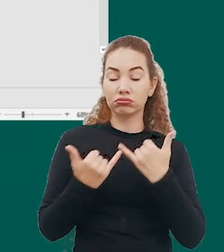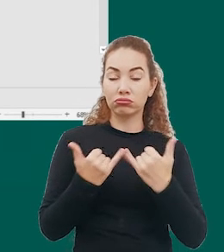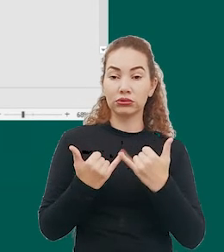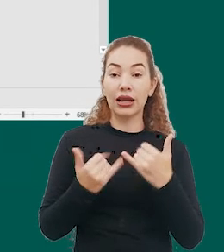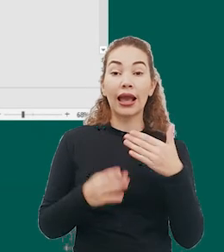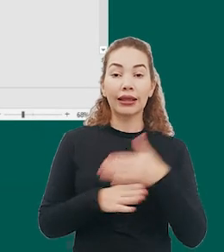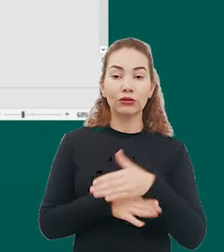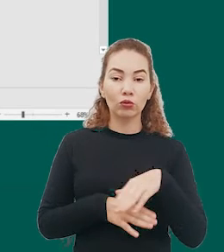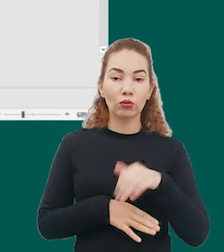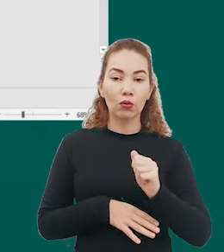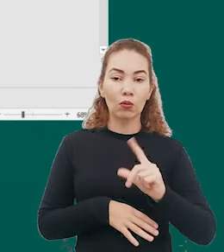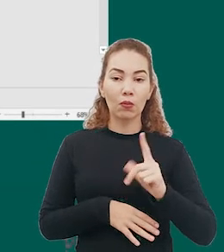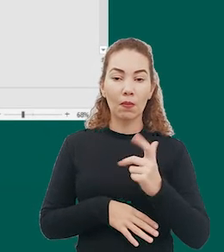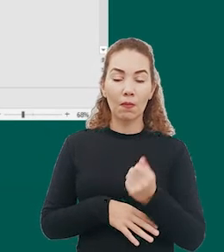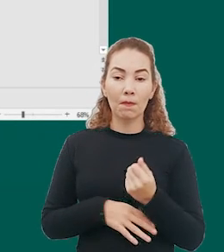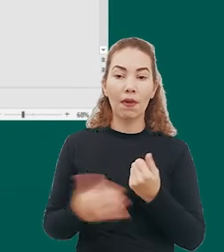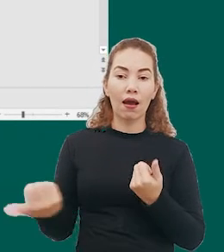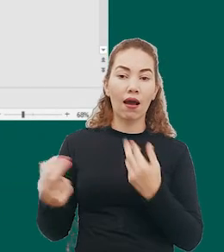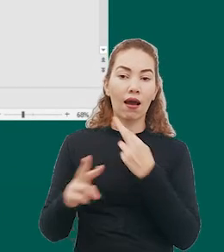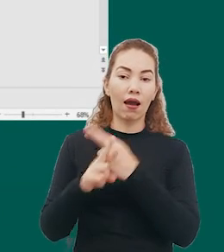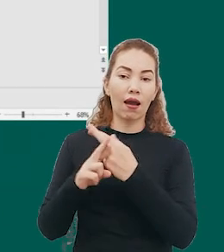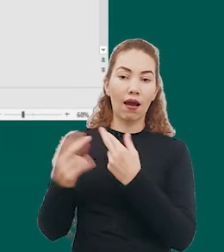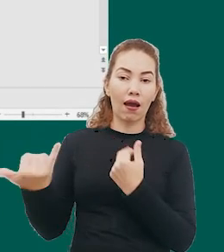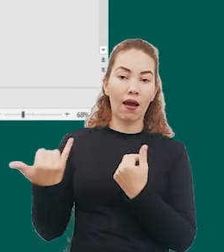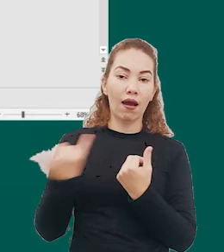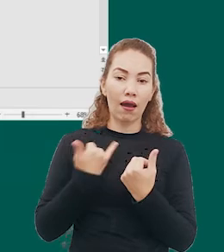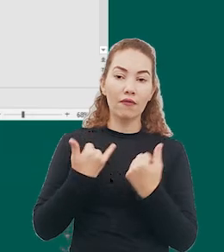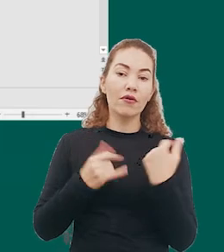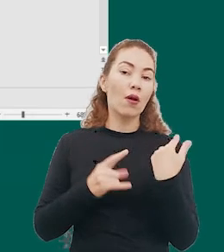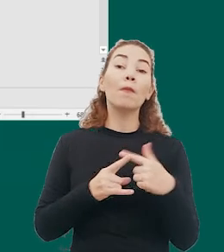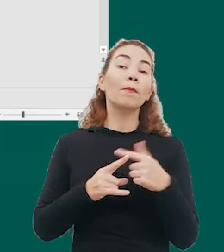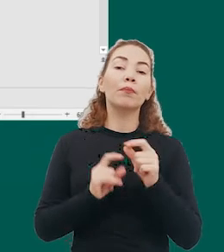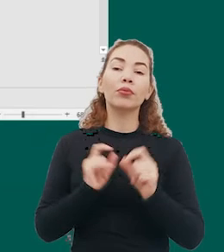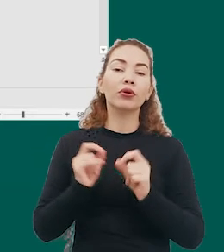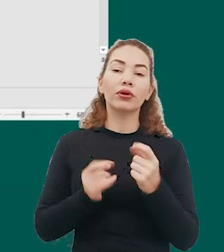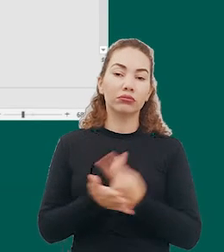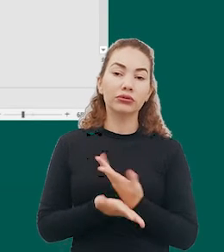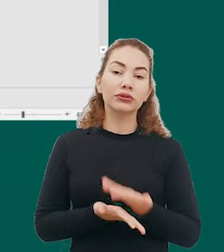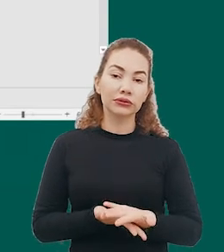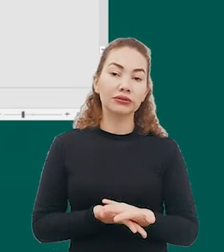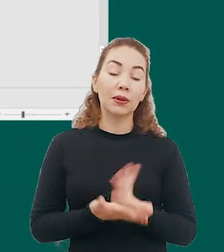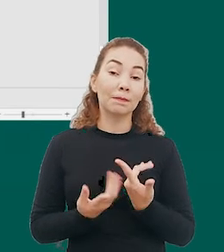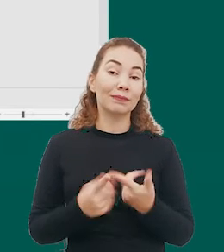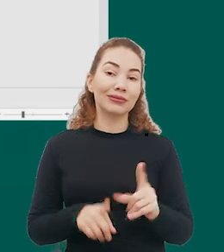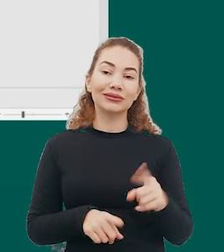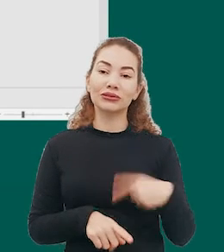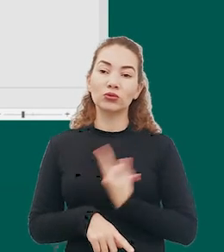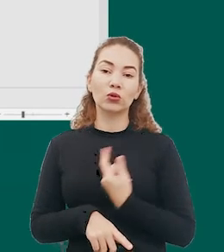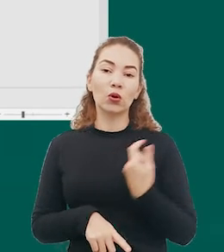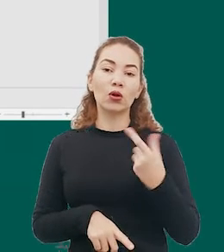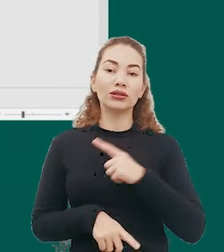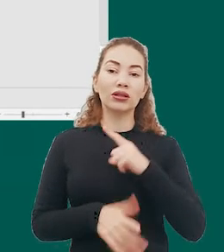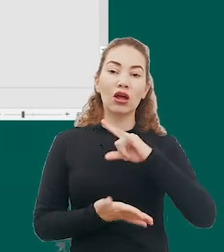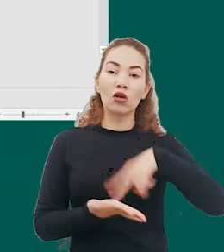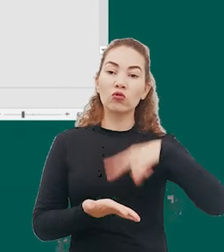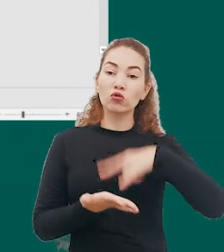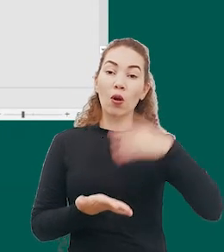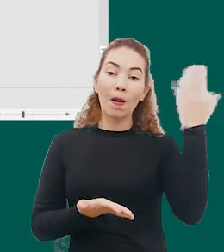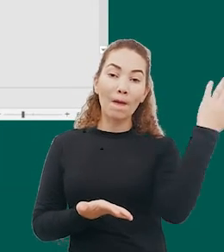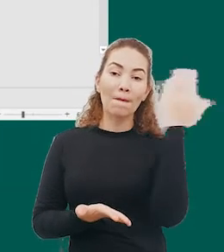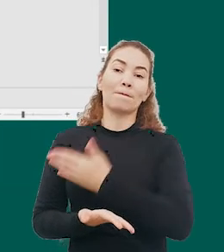em malha, a Receita nos avisa o motivo pelo qual nós entramos em malha, mas nós temos os documentos